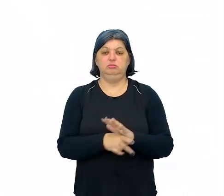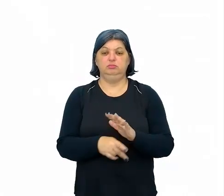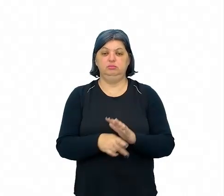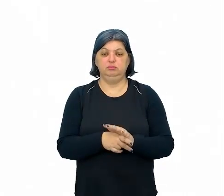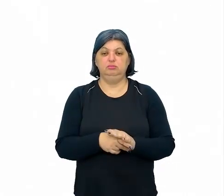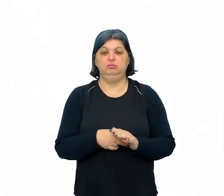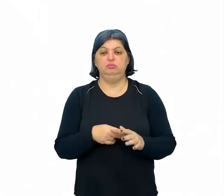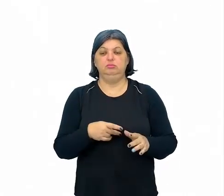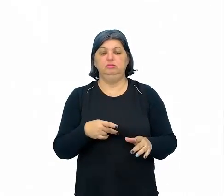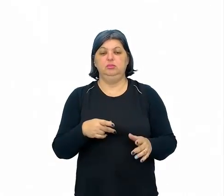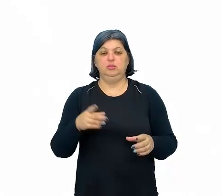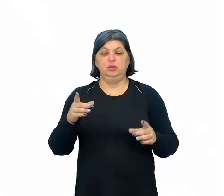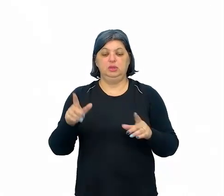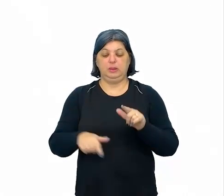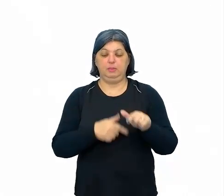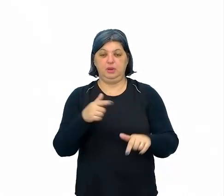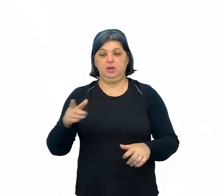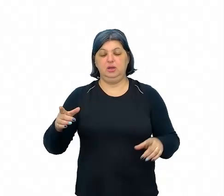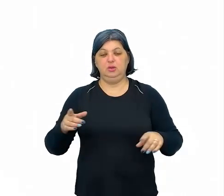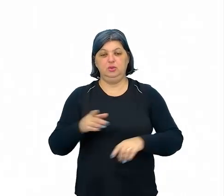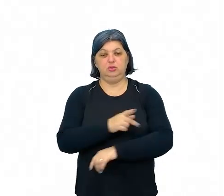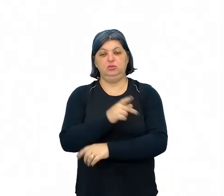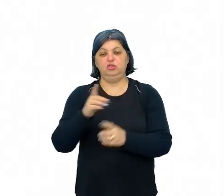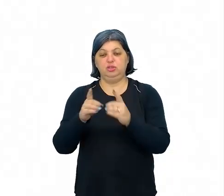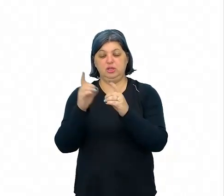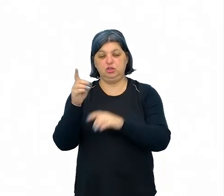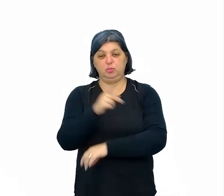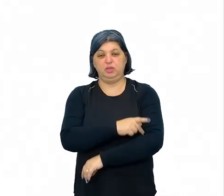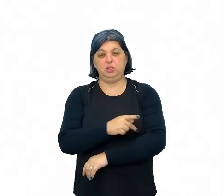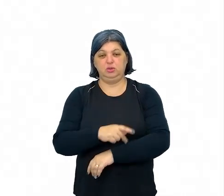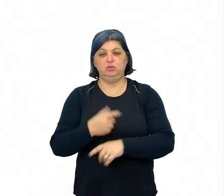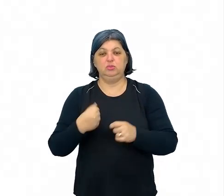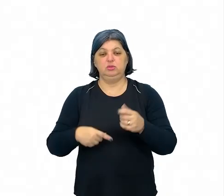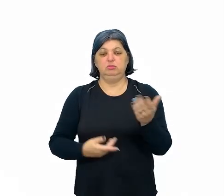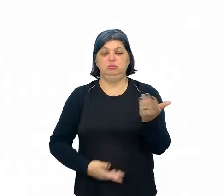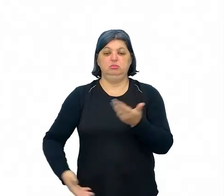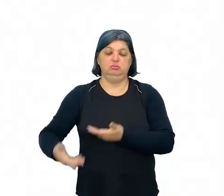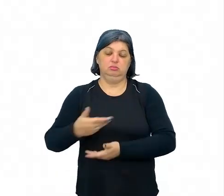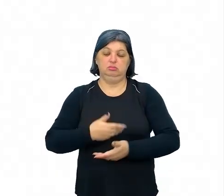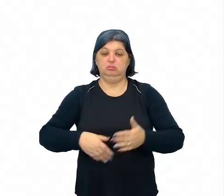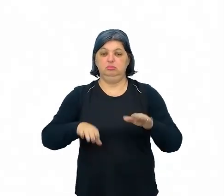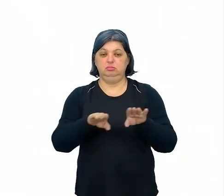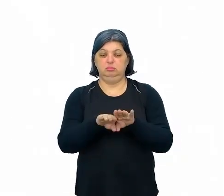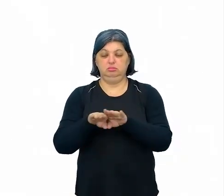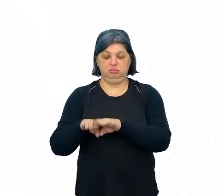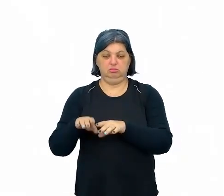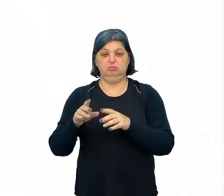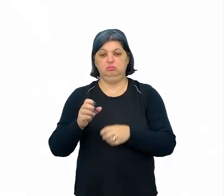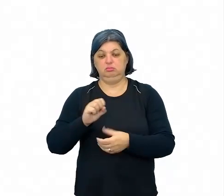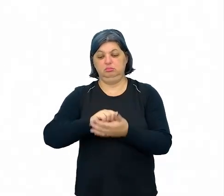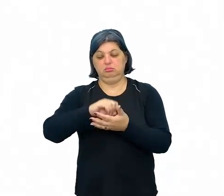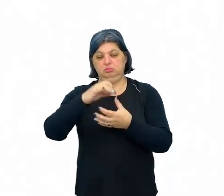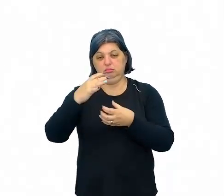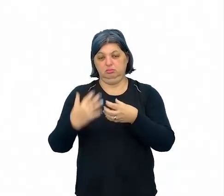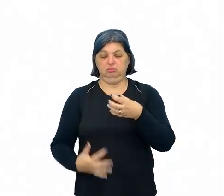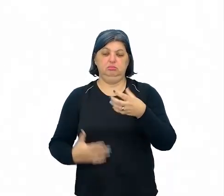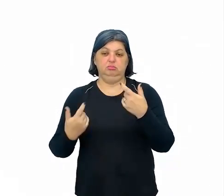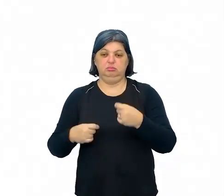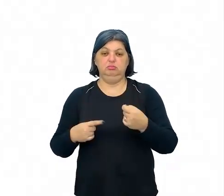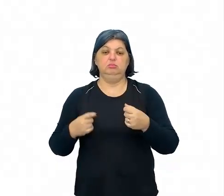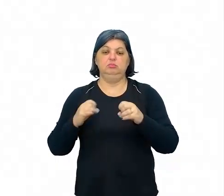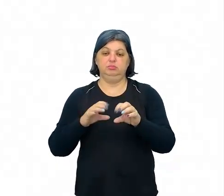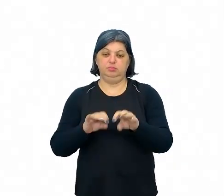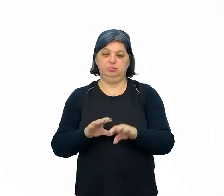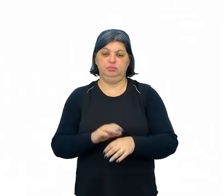encaminhamentos didáticos pedagógicos, né, eles deverão estar compatíveis com o conteúdo que se pretende desenvolver. Então,